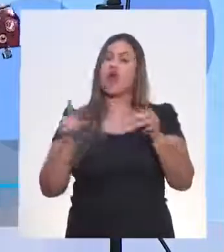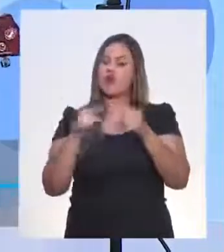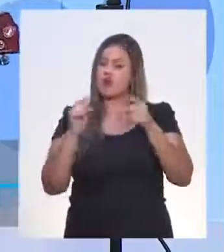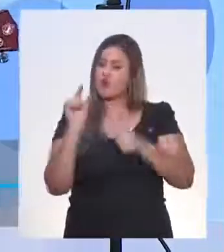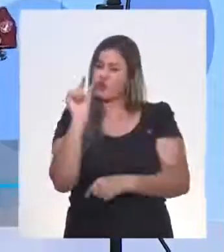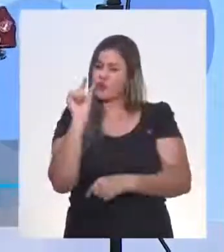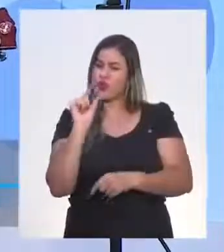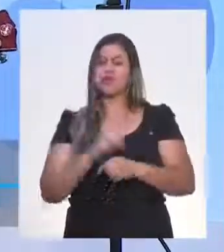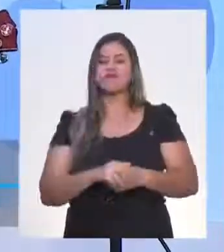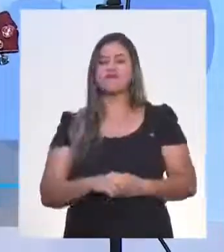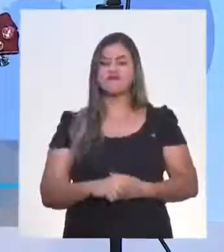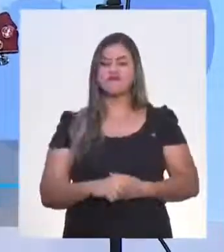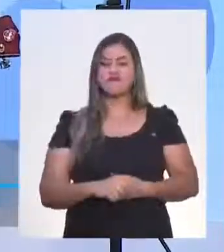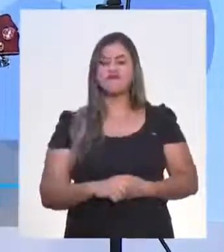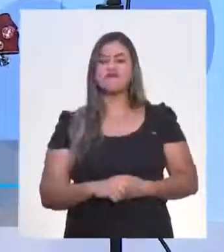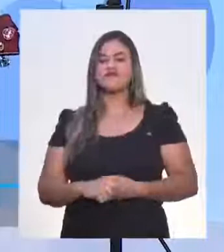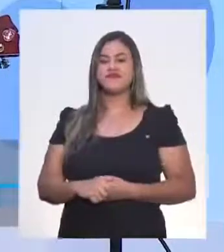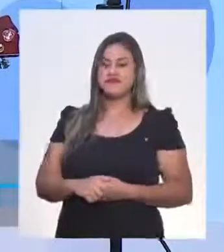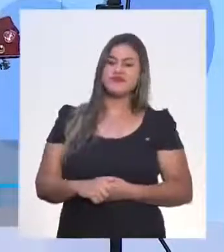tá